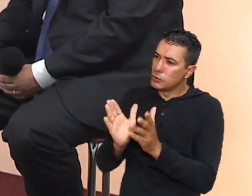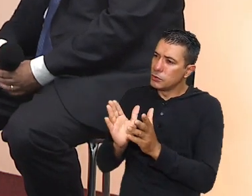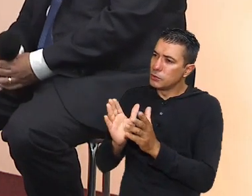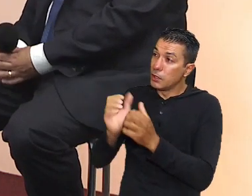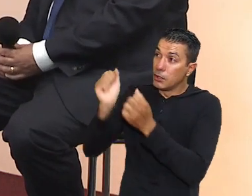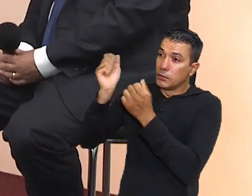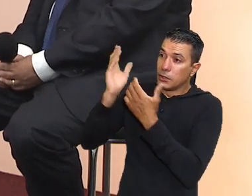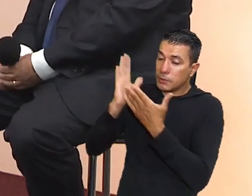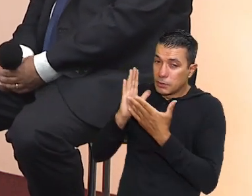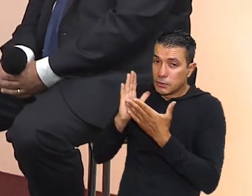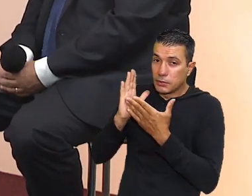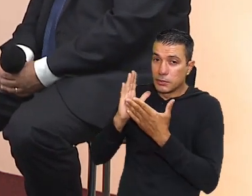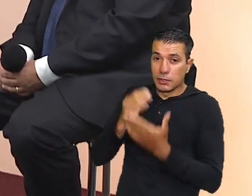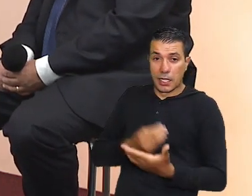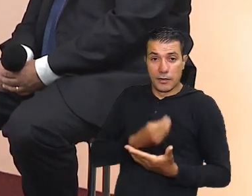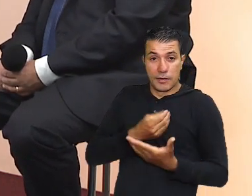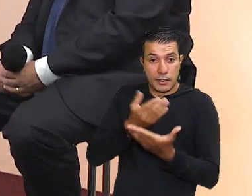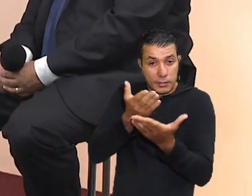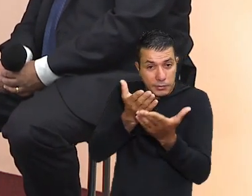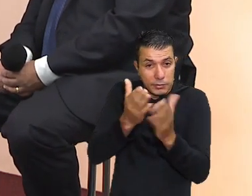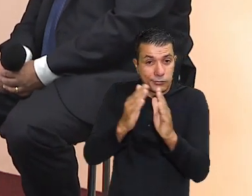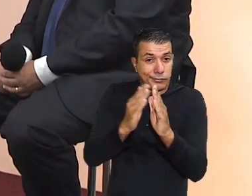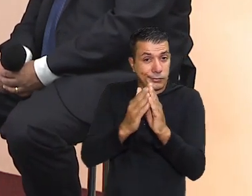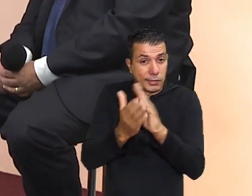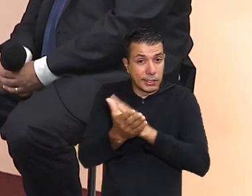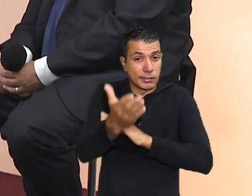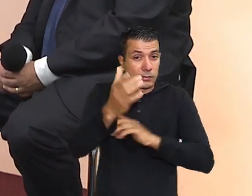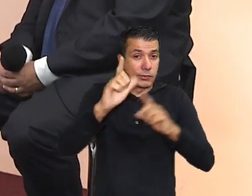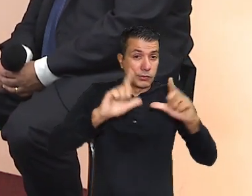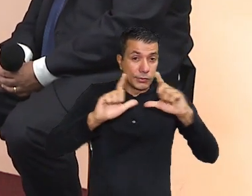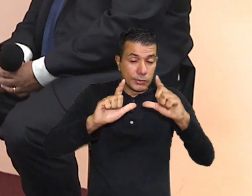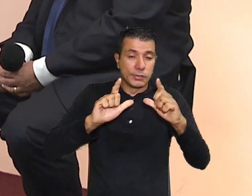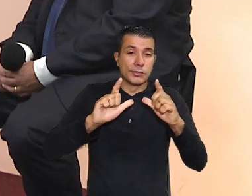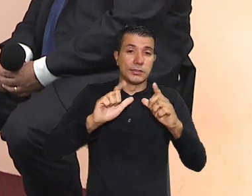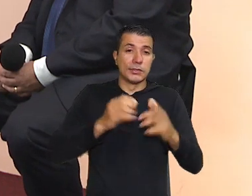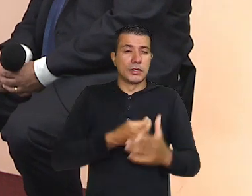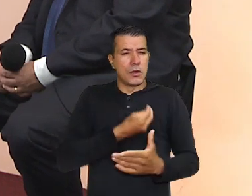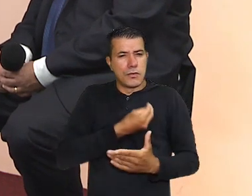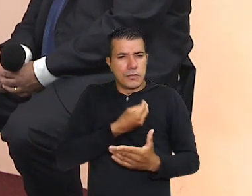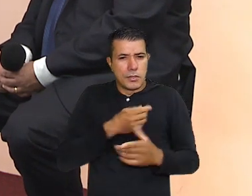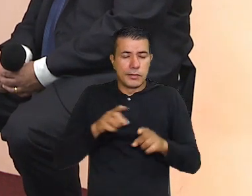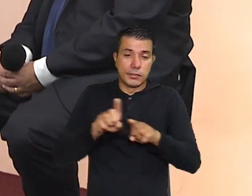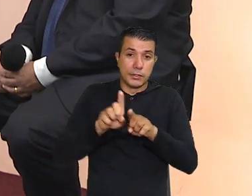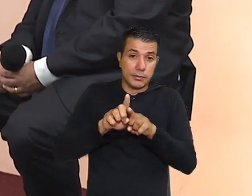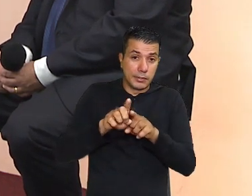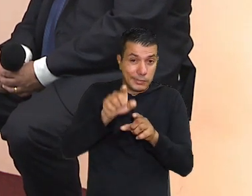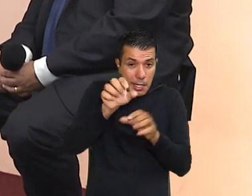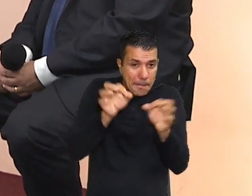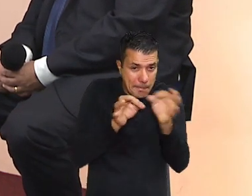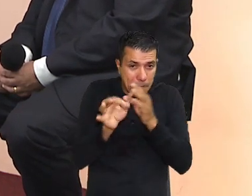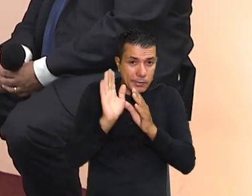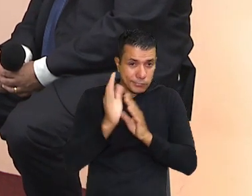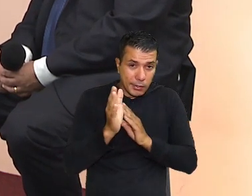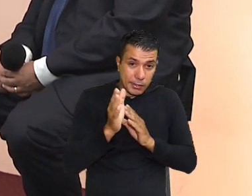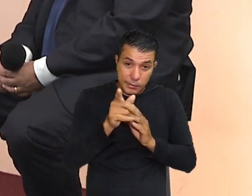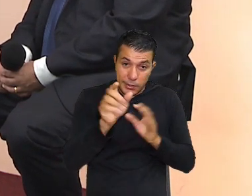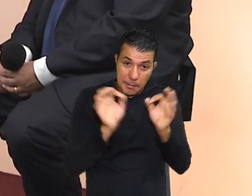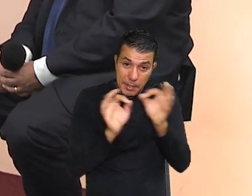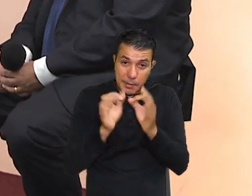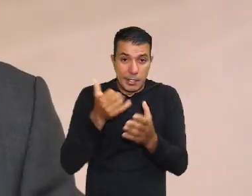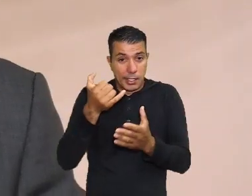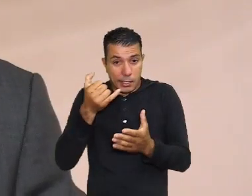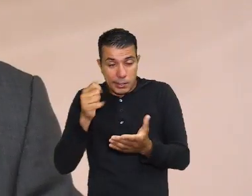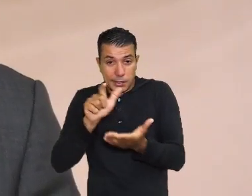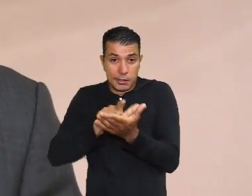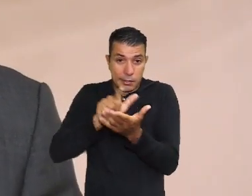nos abençoou, já abençoou a vida das pessoas que estão assistindo essa transmissão. Se você já está preparado, já está com a sua caneta,